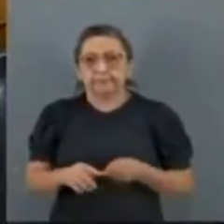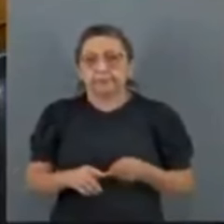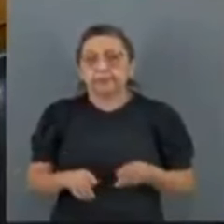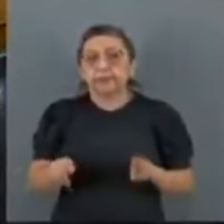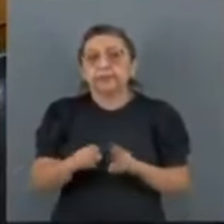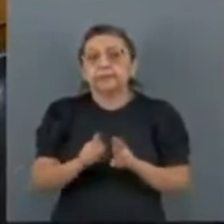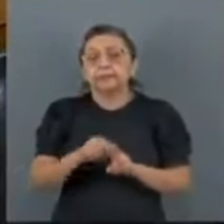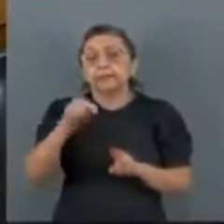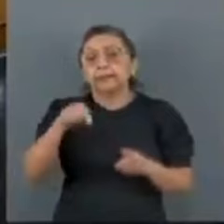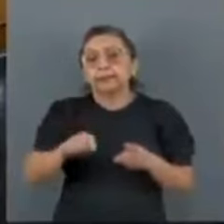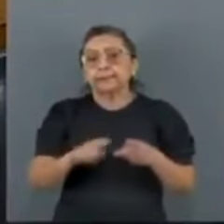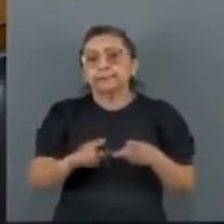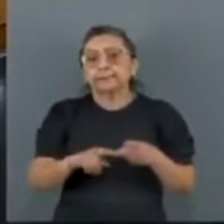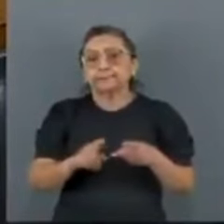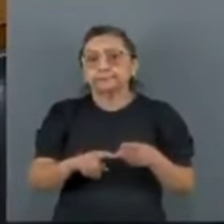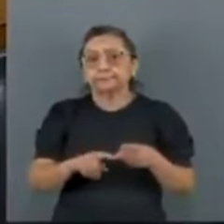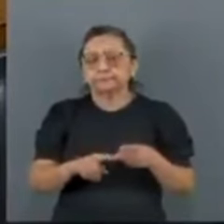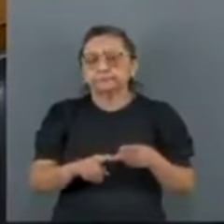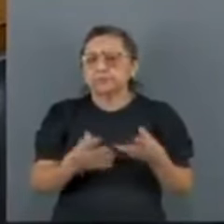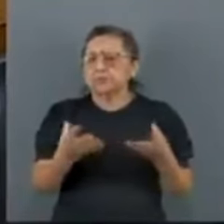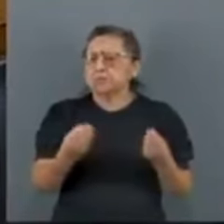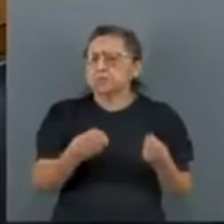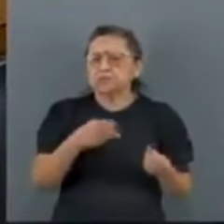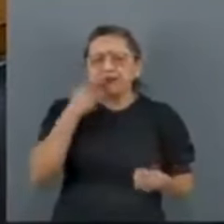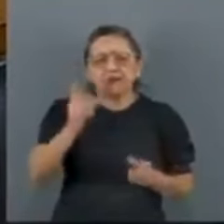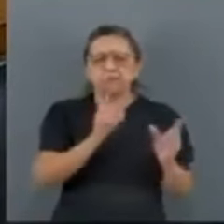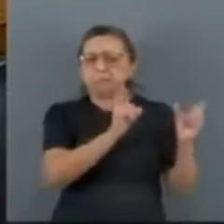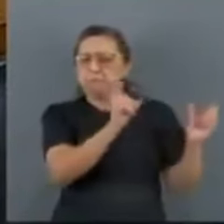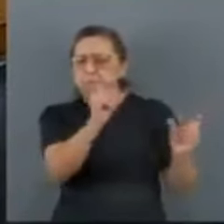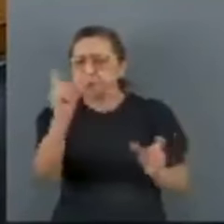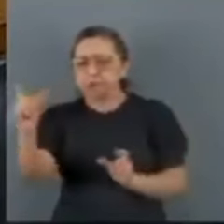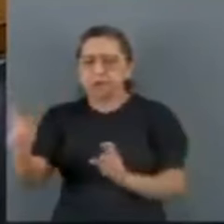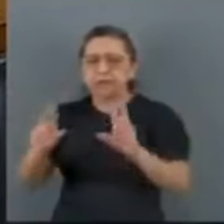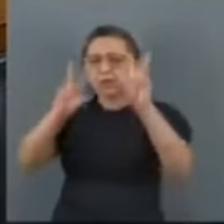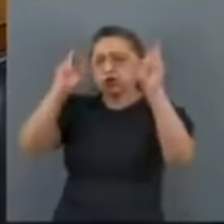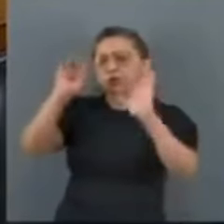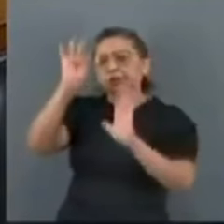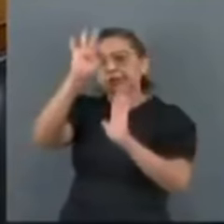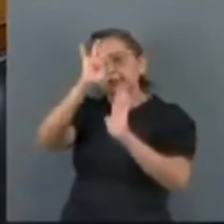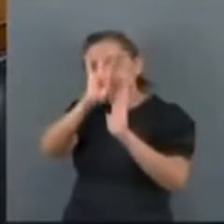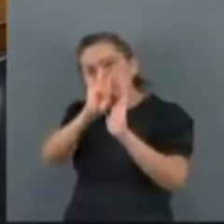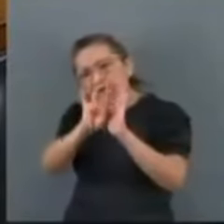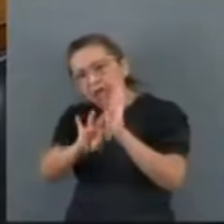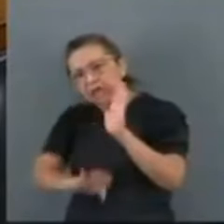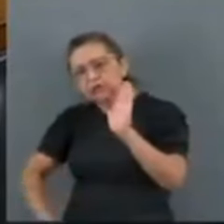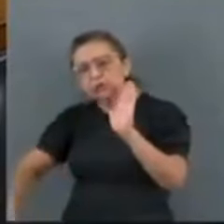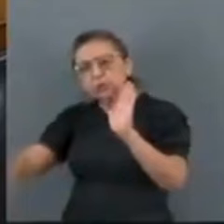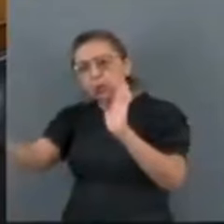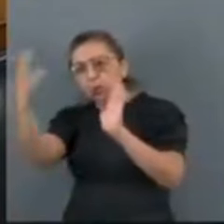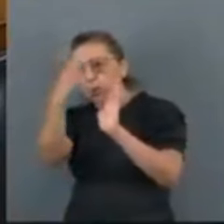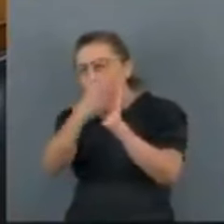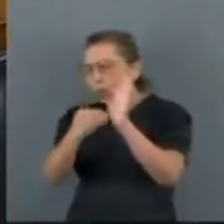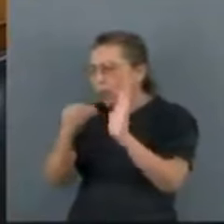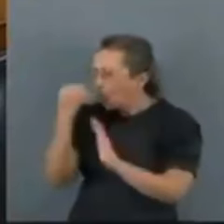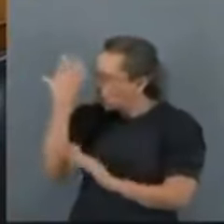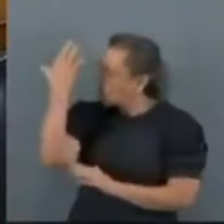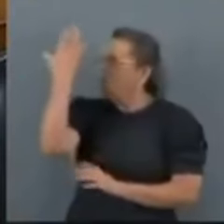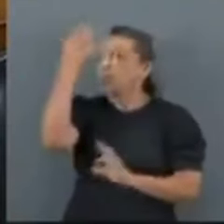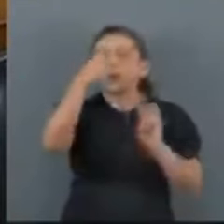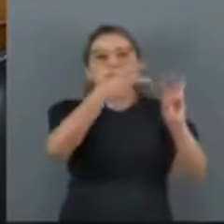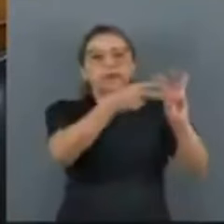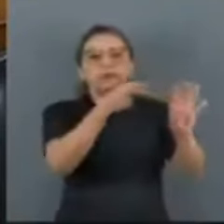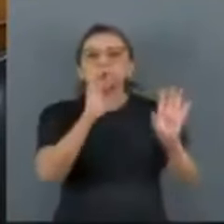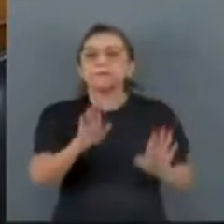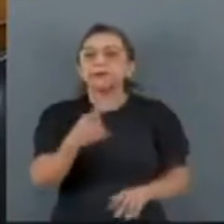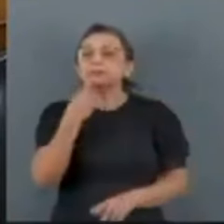dito aqui, tantas e tantas palavras falaram sobre textos, o espelho índio. Mas